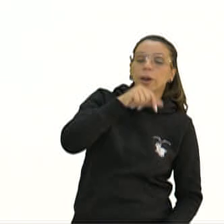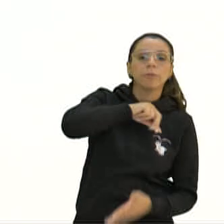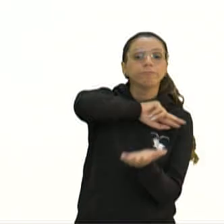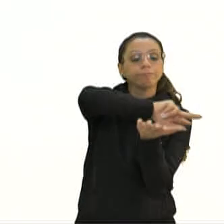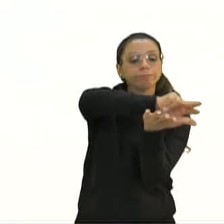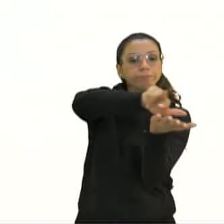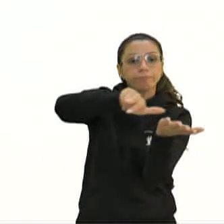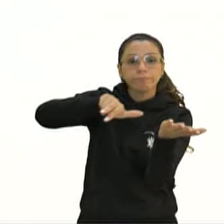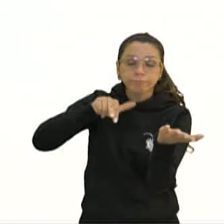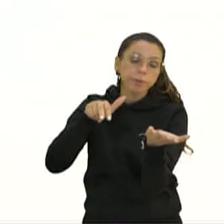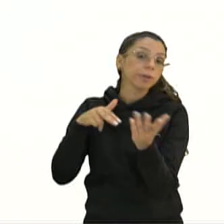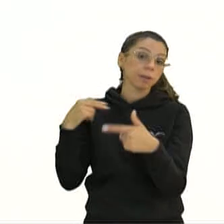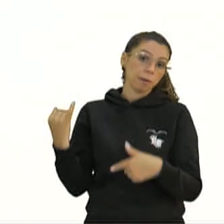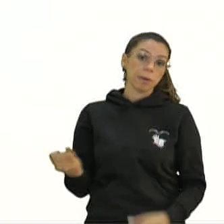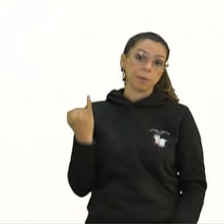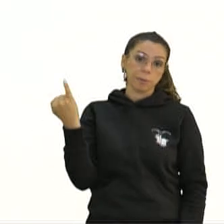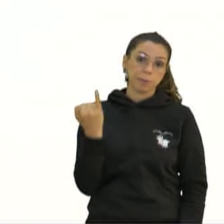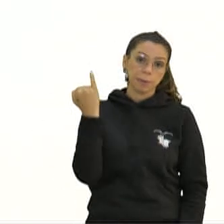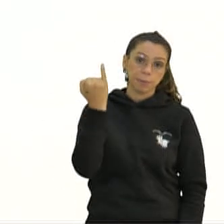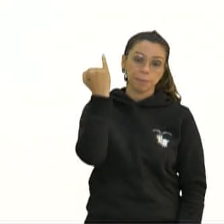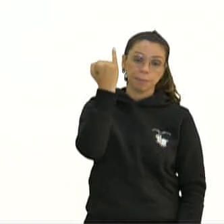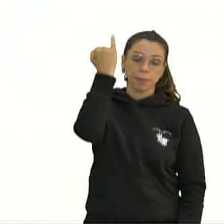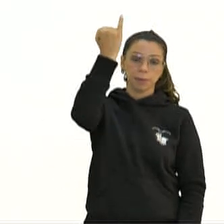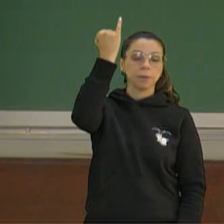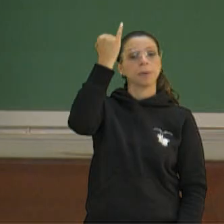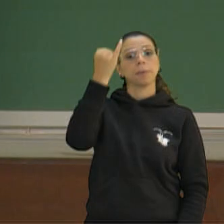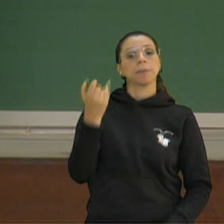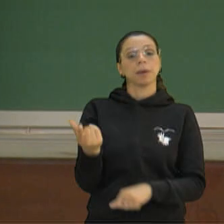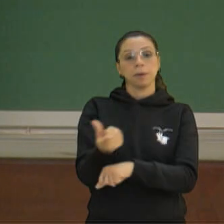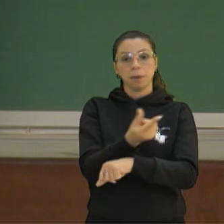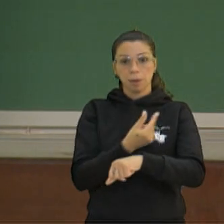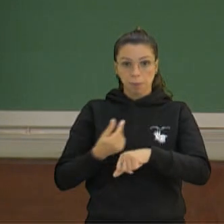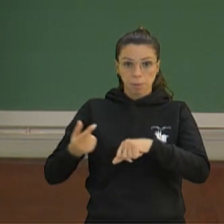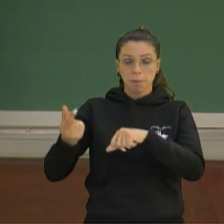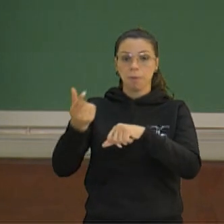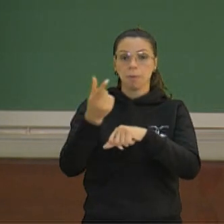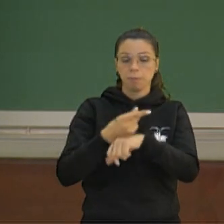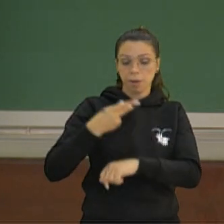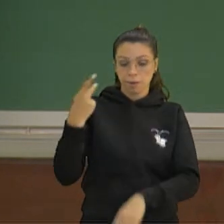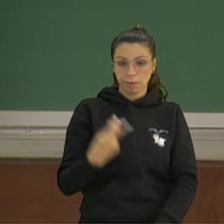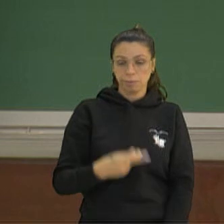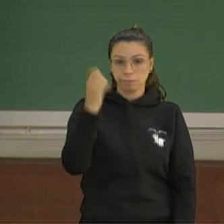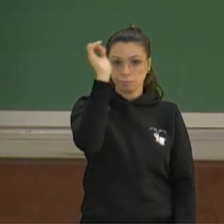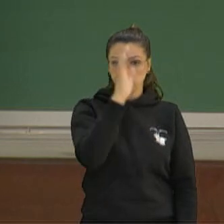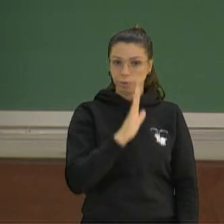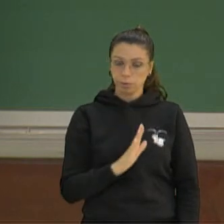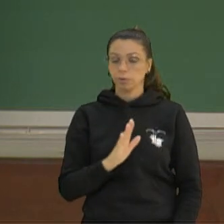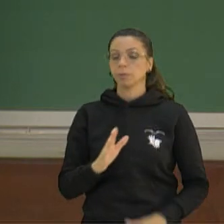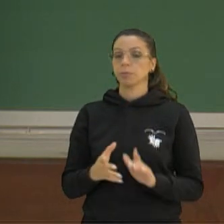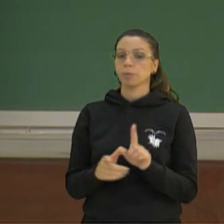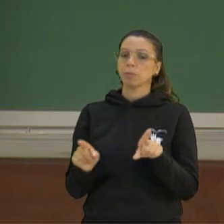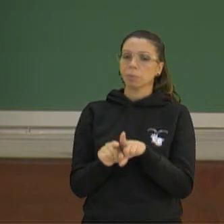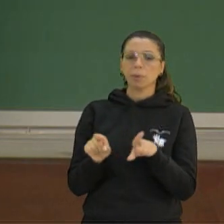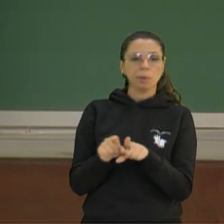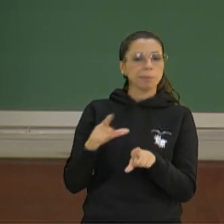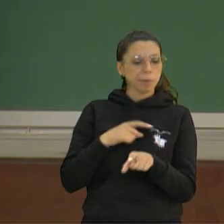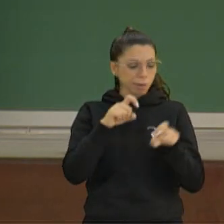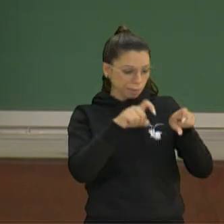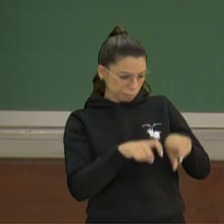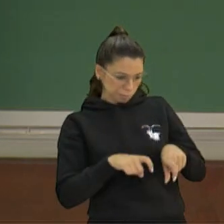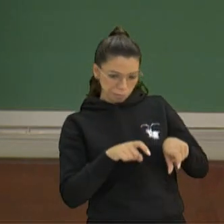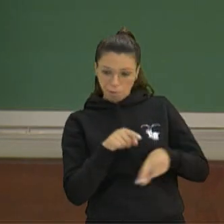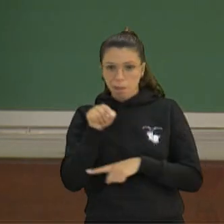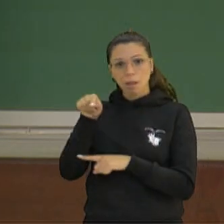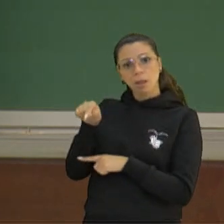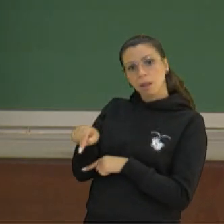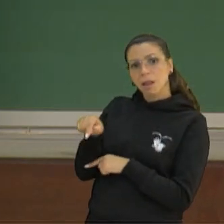são importantíssimas para a economia do nosso país. E assim como na agricultura, a pecuária ela